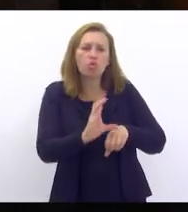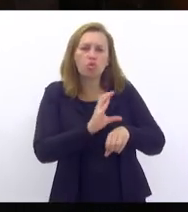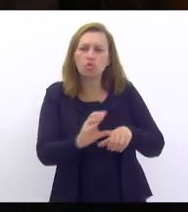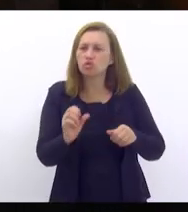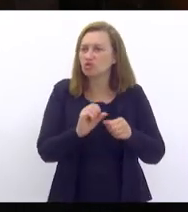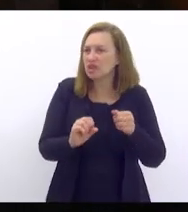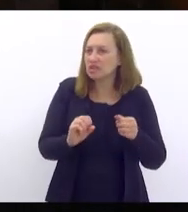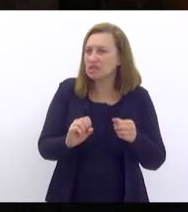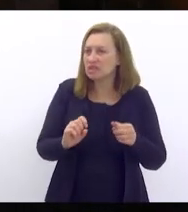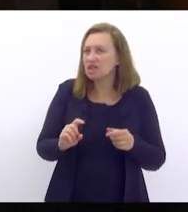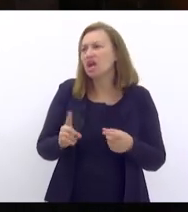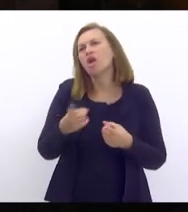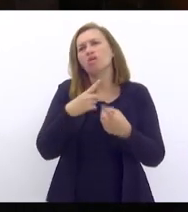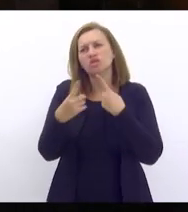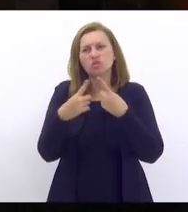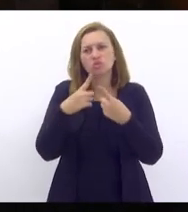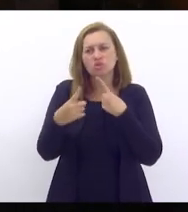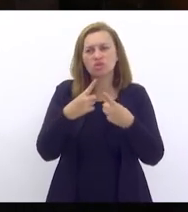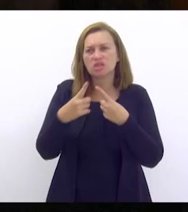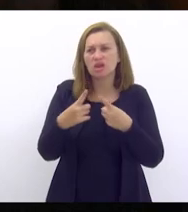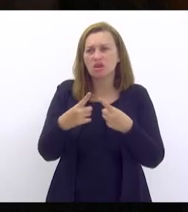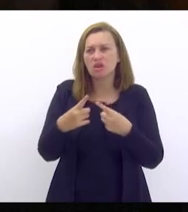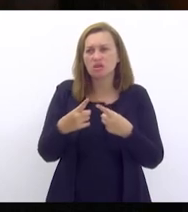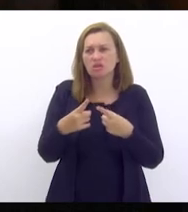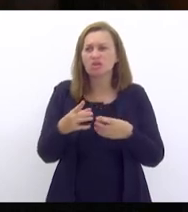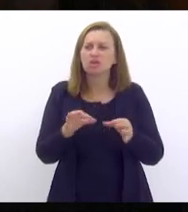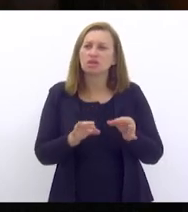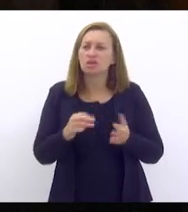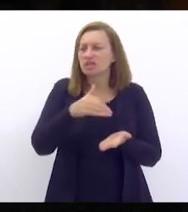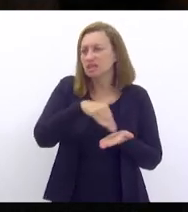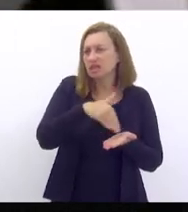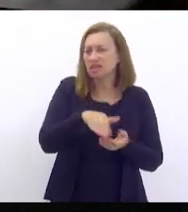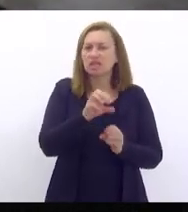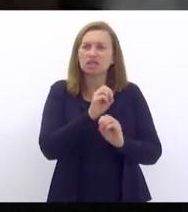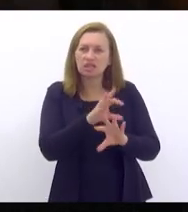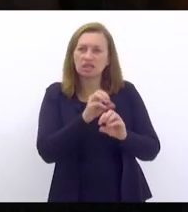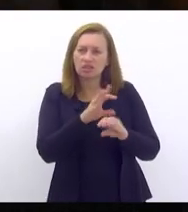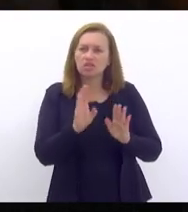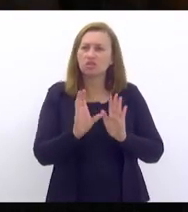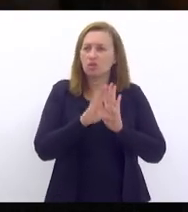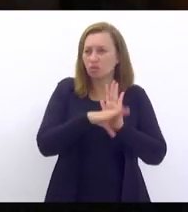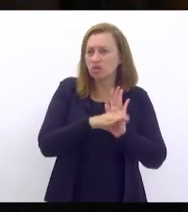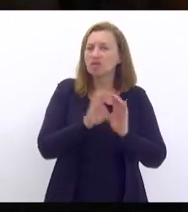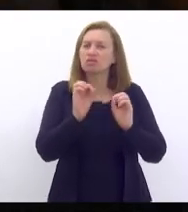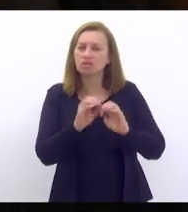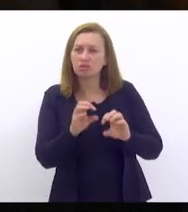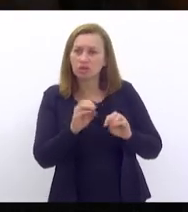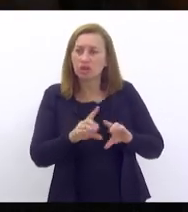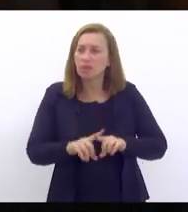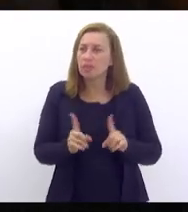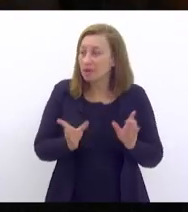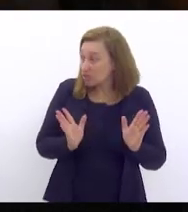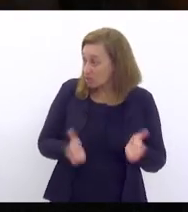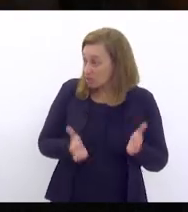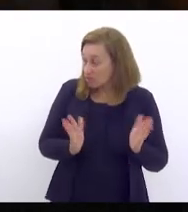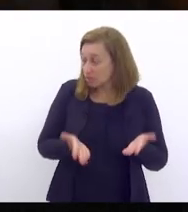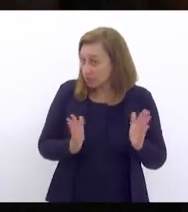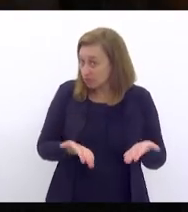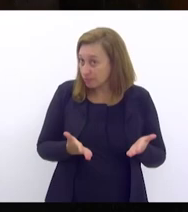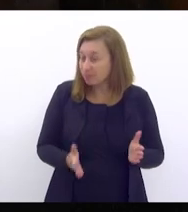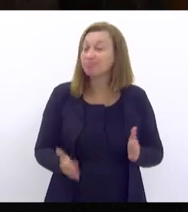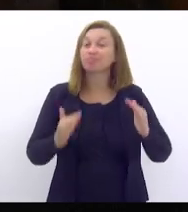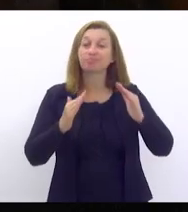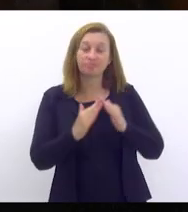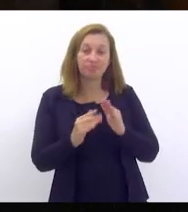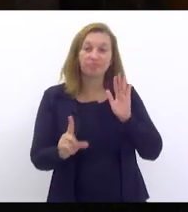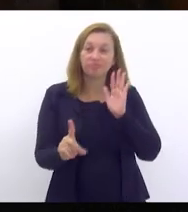colocado, é um debate a ser feito pela SEDUC, pelo Conselho de Educação. Mas hoje, essa Casa de Leis